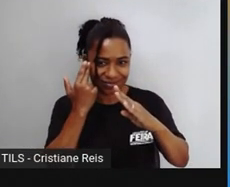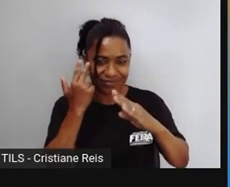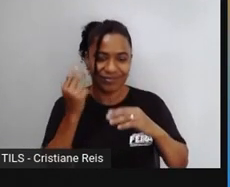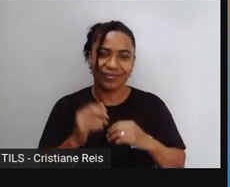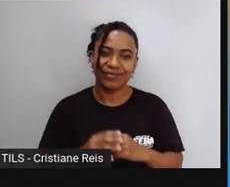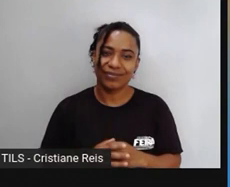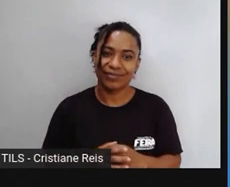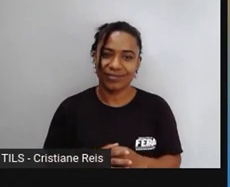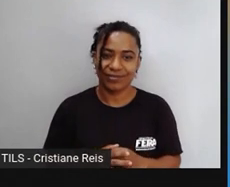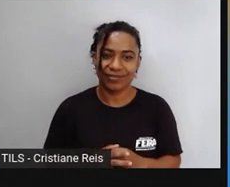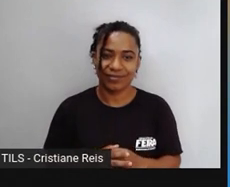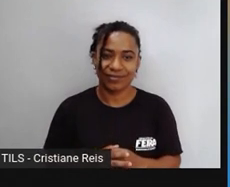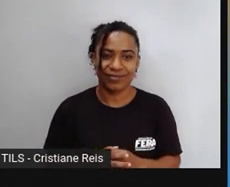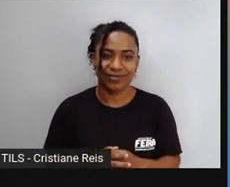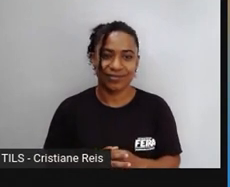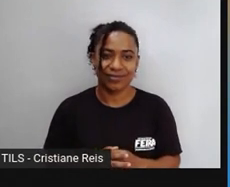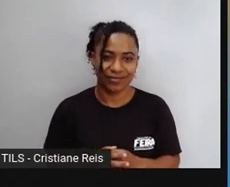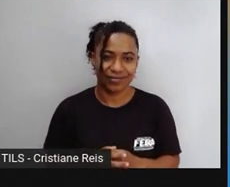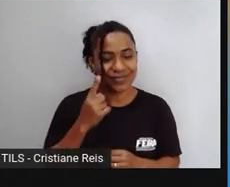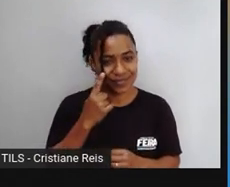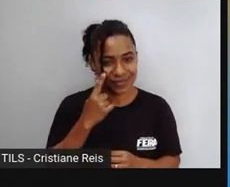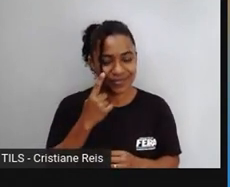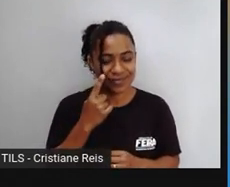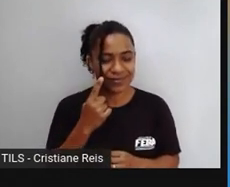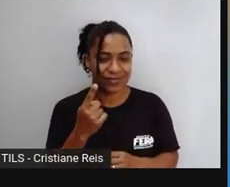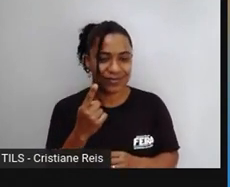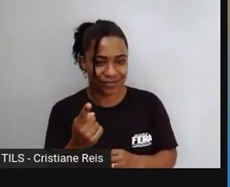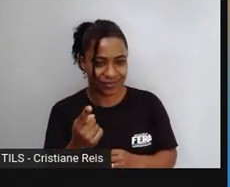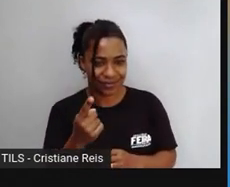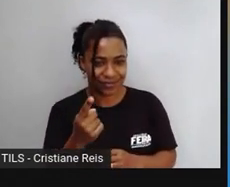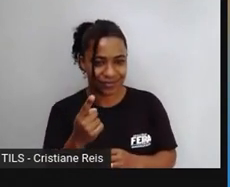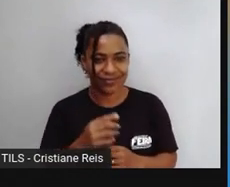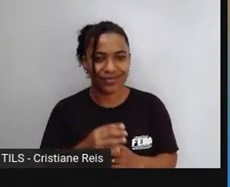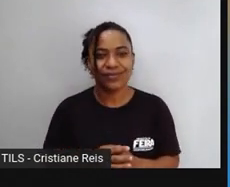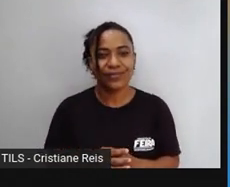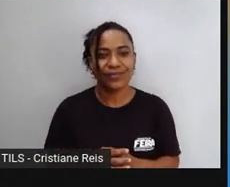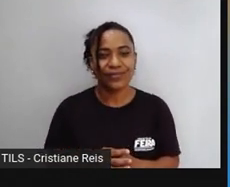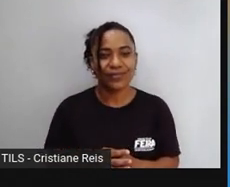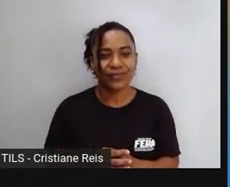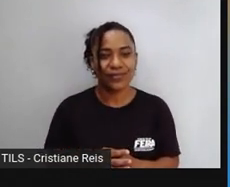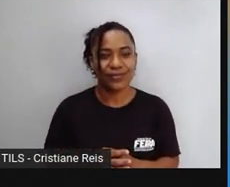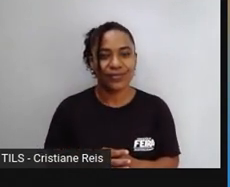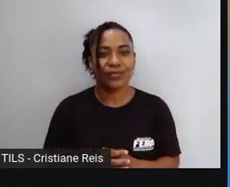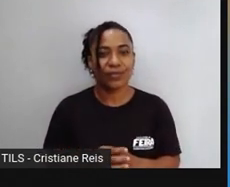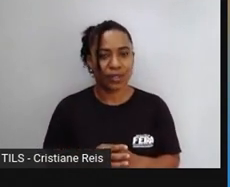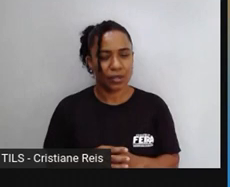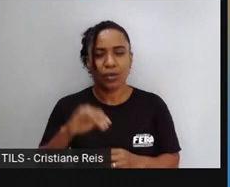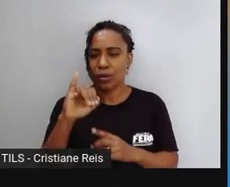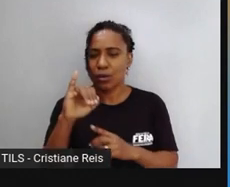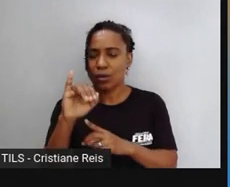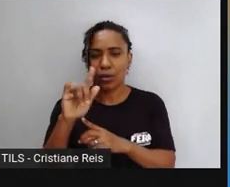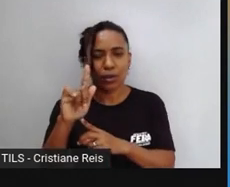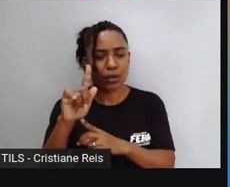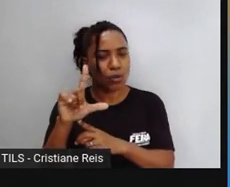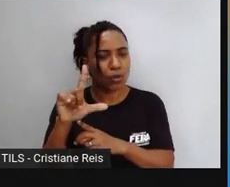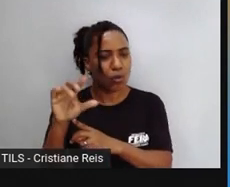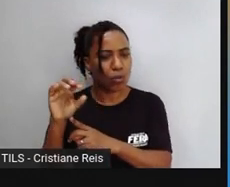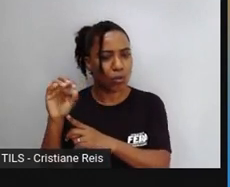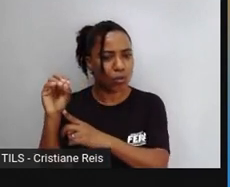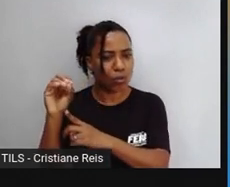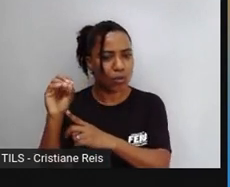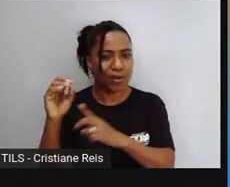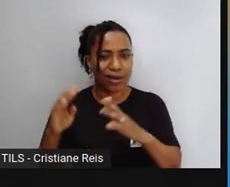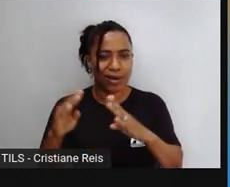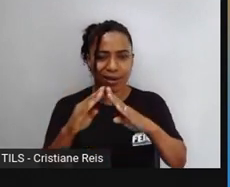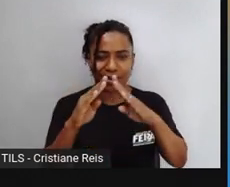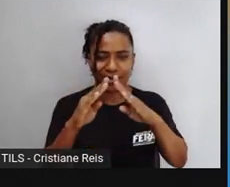Igloo, house made of ice. Ora, os igloos são casas feitas de gelo.